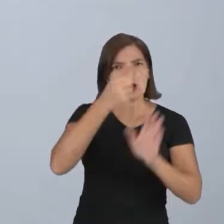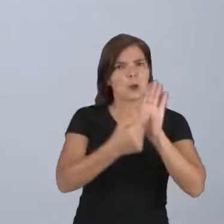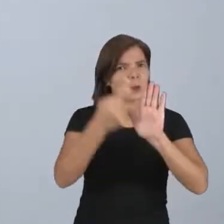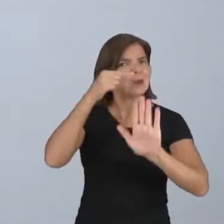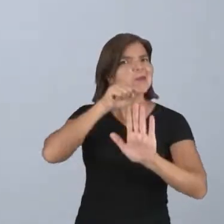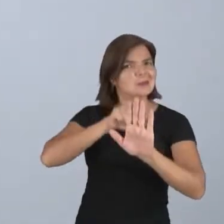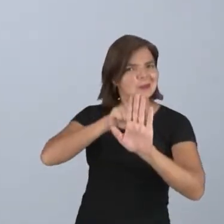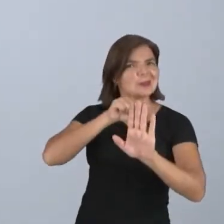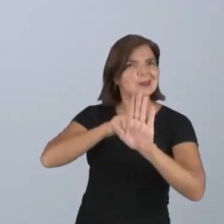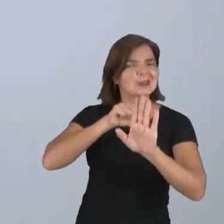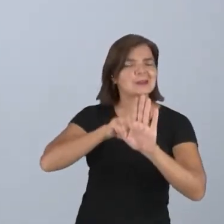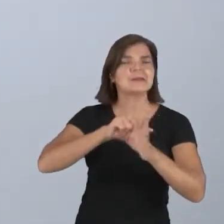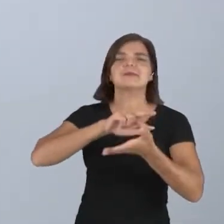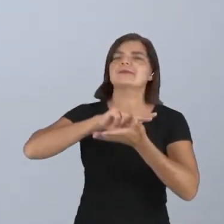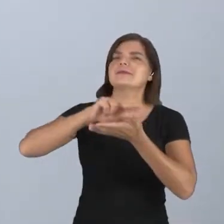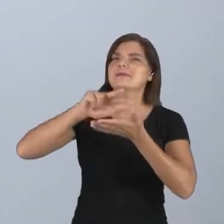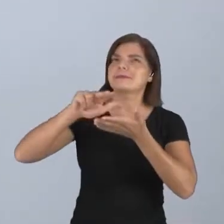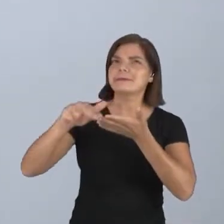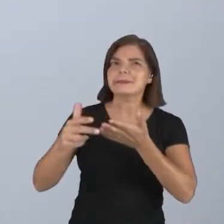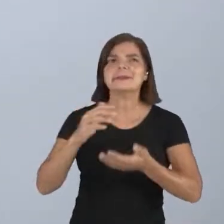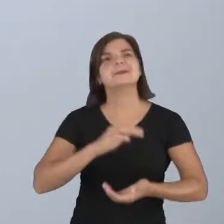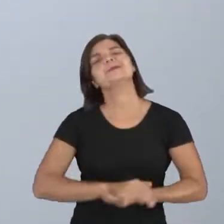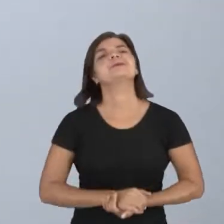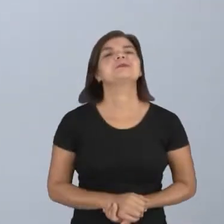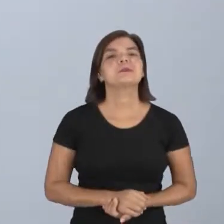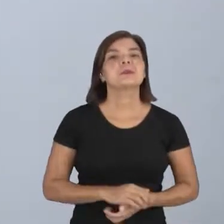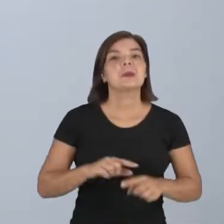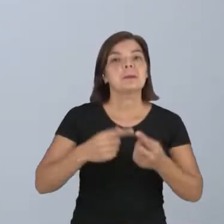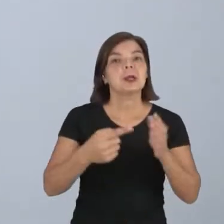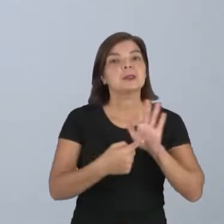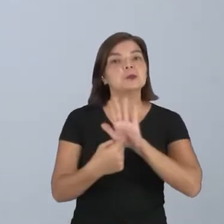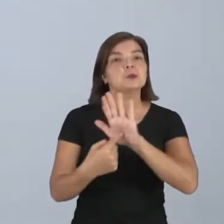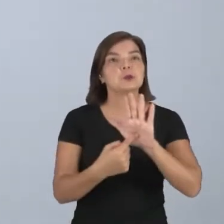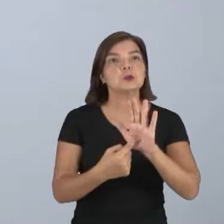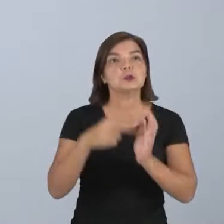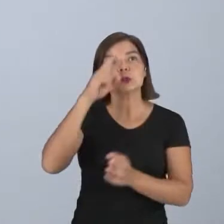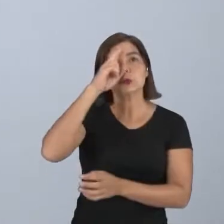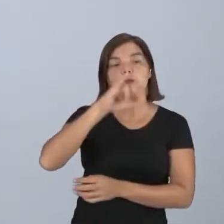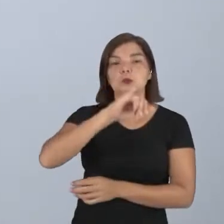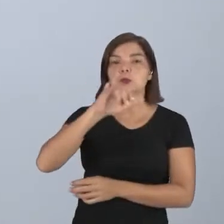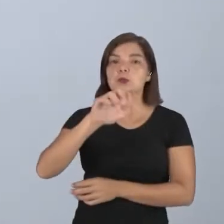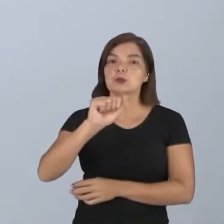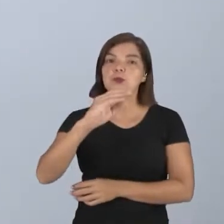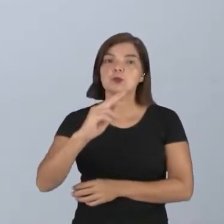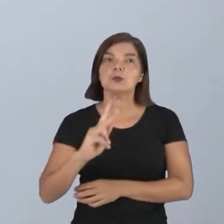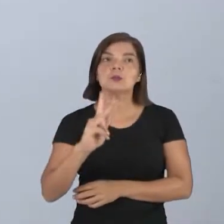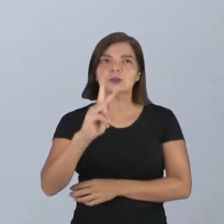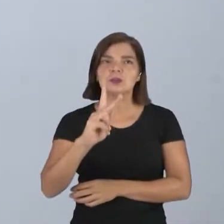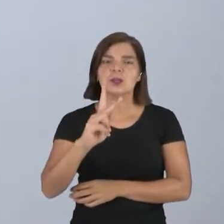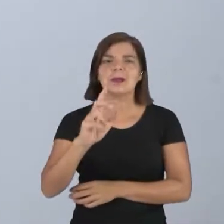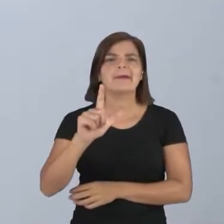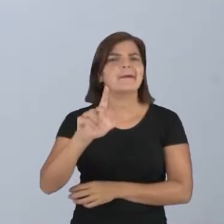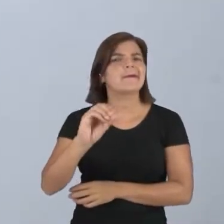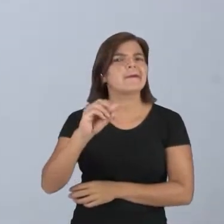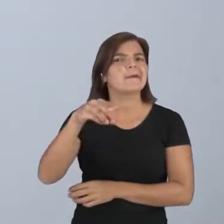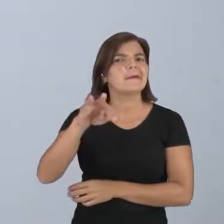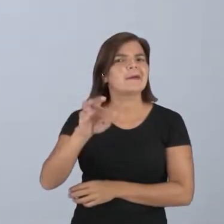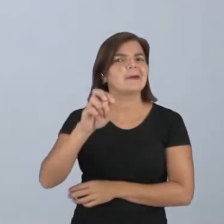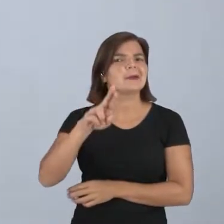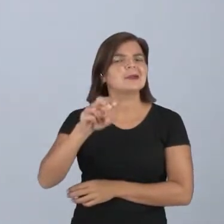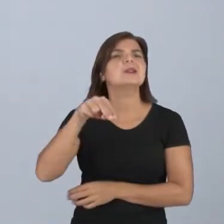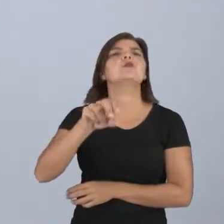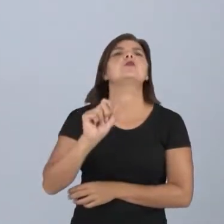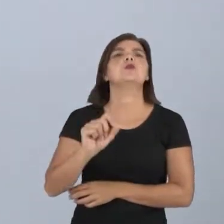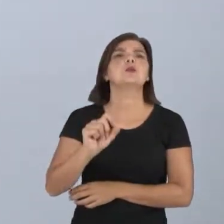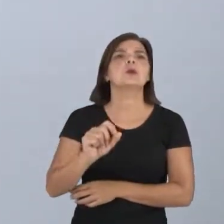do Halloween? Existem muitas. Mas hoje eu trouxe para vocês a história do Jack-o'-lantern. Sabe o que é o Jack-o'-lantern?